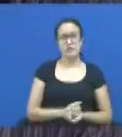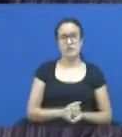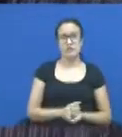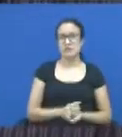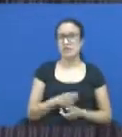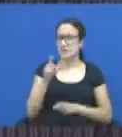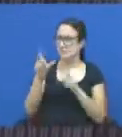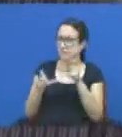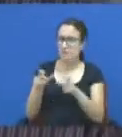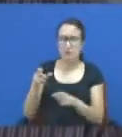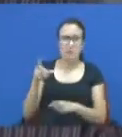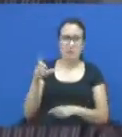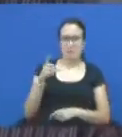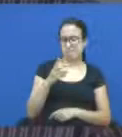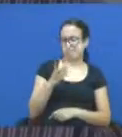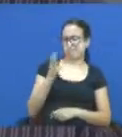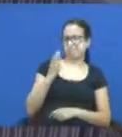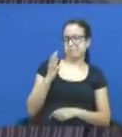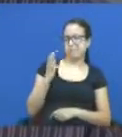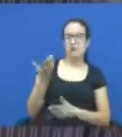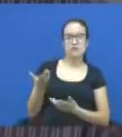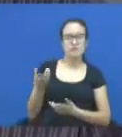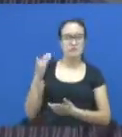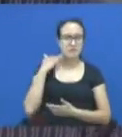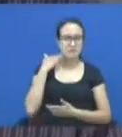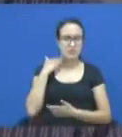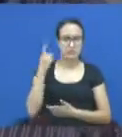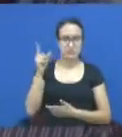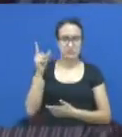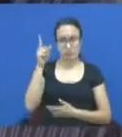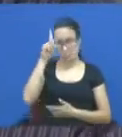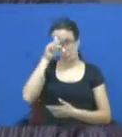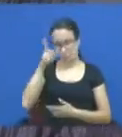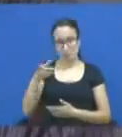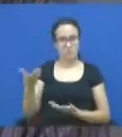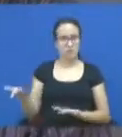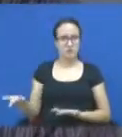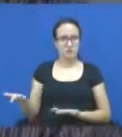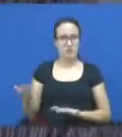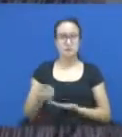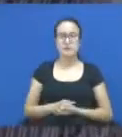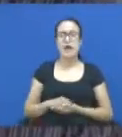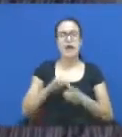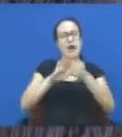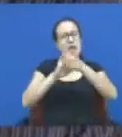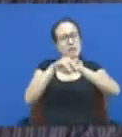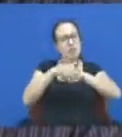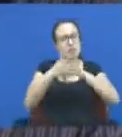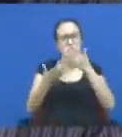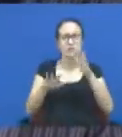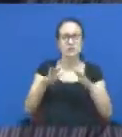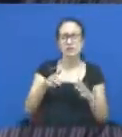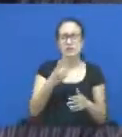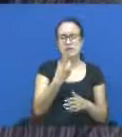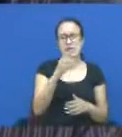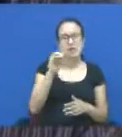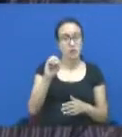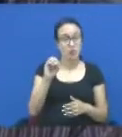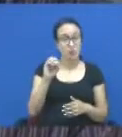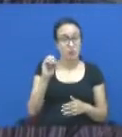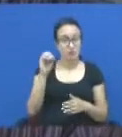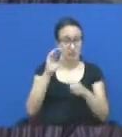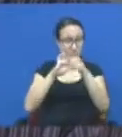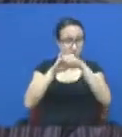ganham. Aí você vai lá à noite, qualquer banco, retirar um dinheiro lá até 10 horas, parece que funciona. Não tem segurança